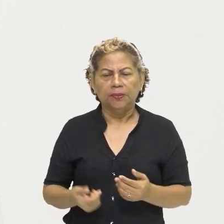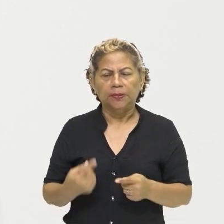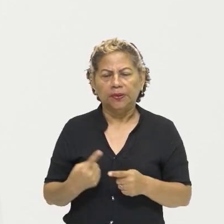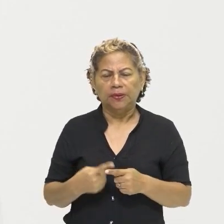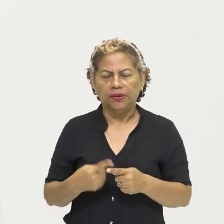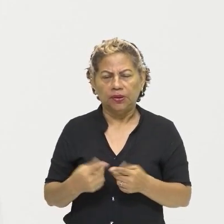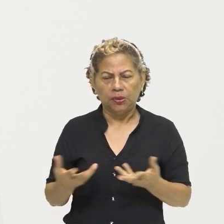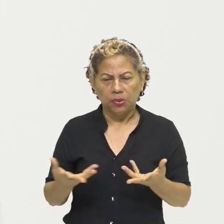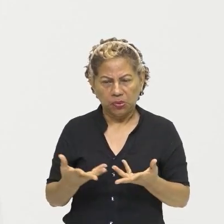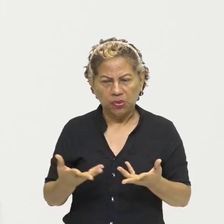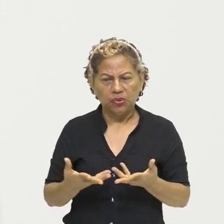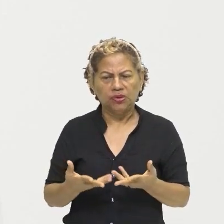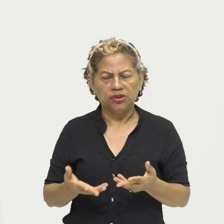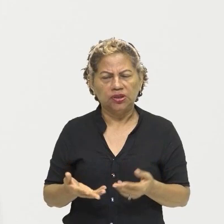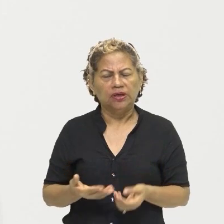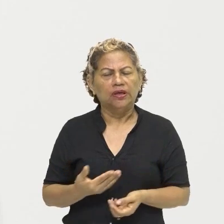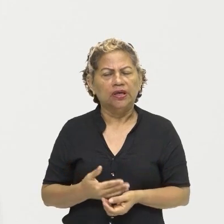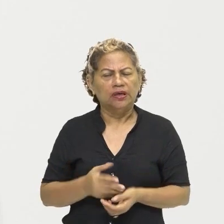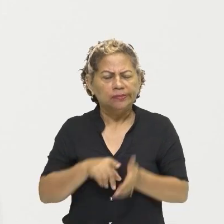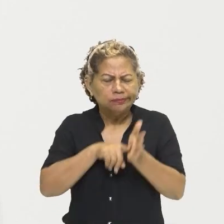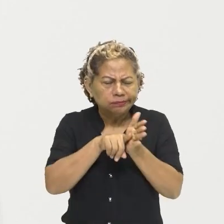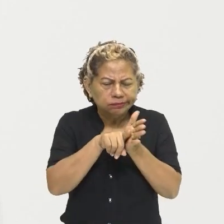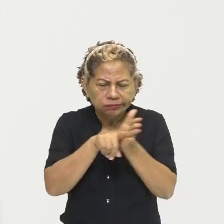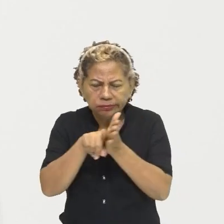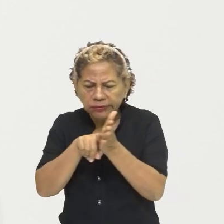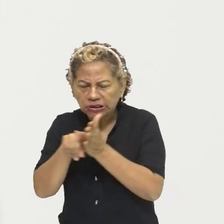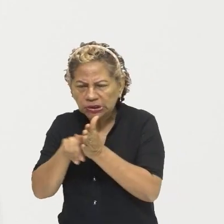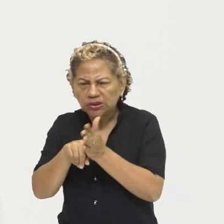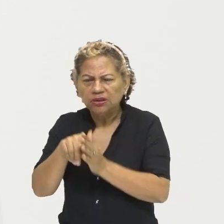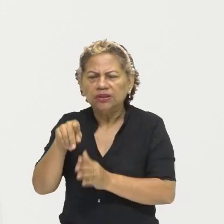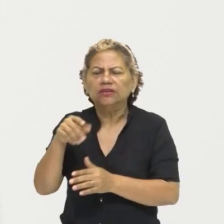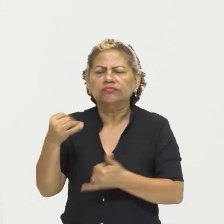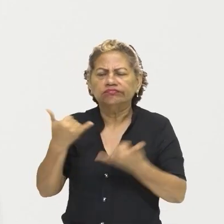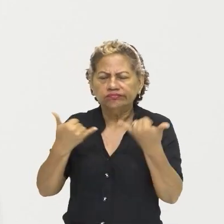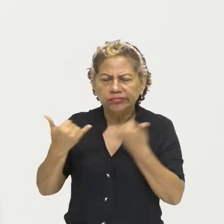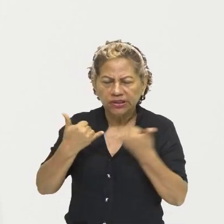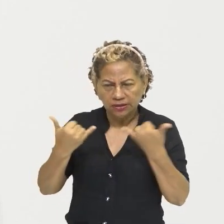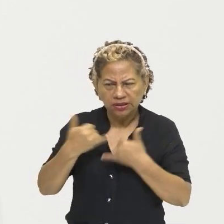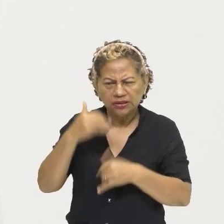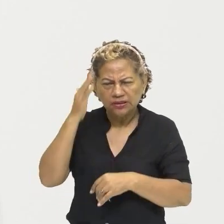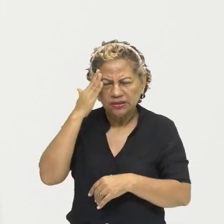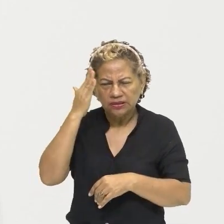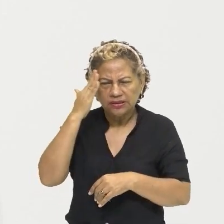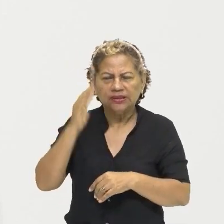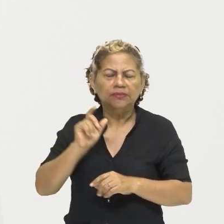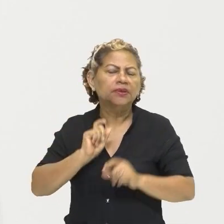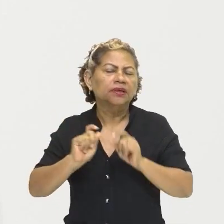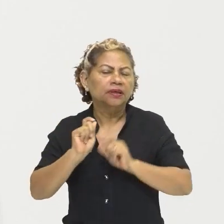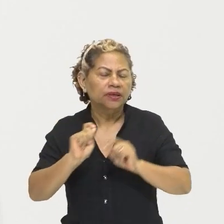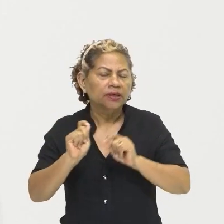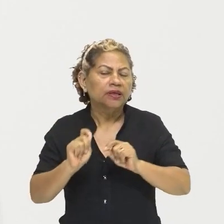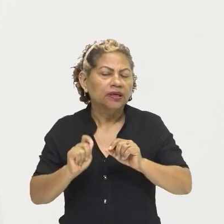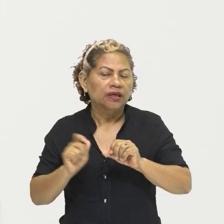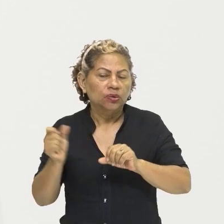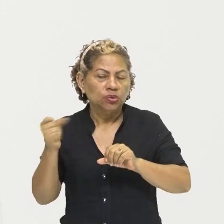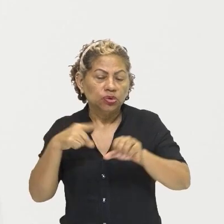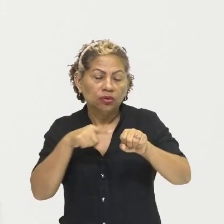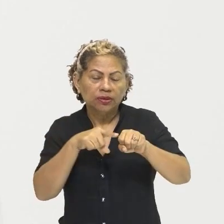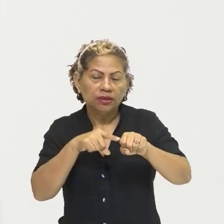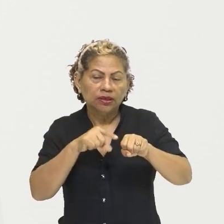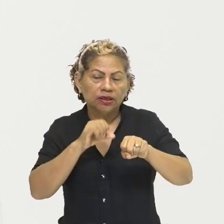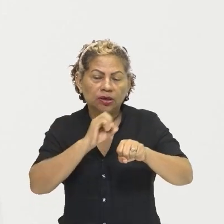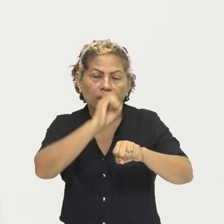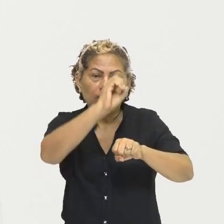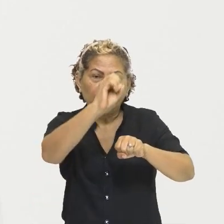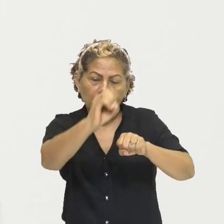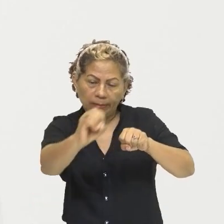é a Terra que gira ao redor do Sol, mas isso também, gente, é uma coisa bem relativa, tá? Porque se a gente olhar da